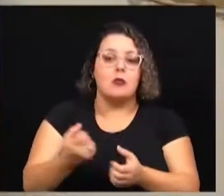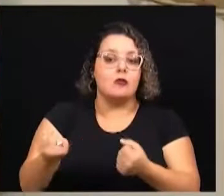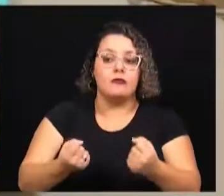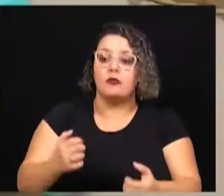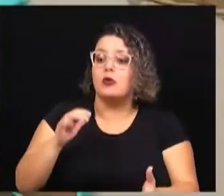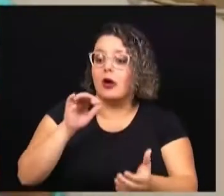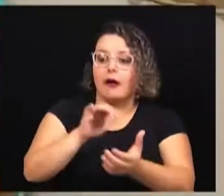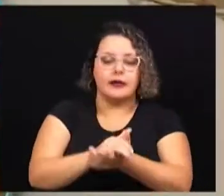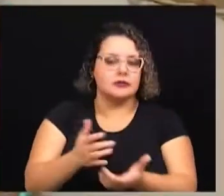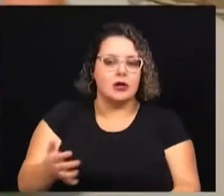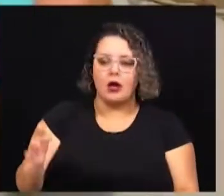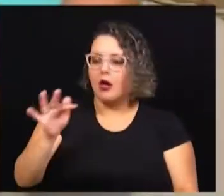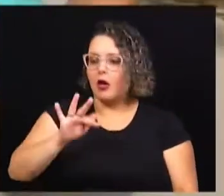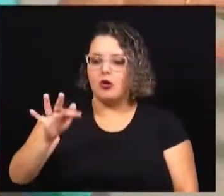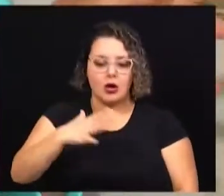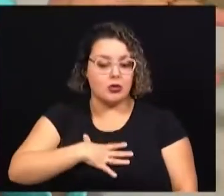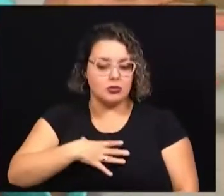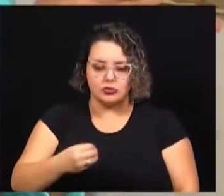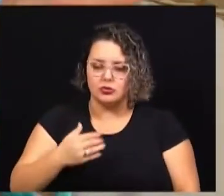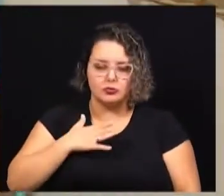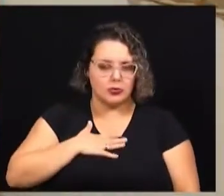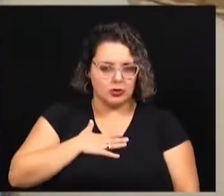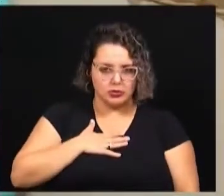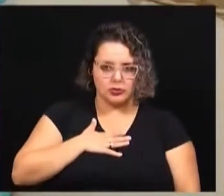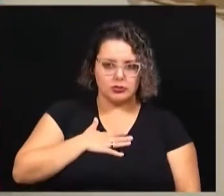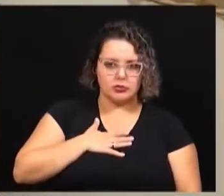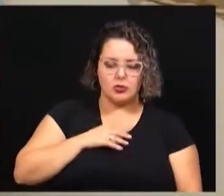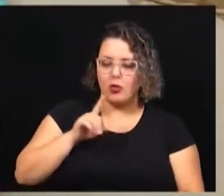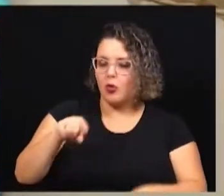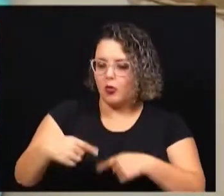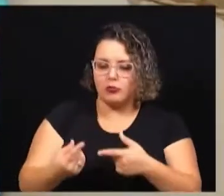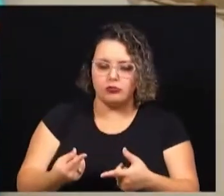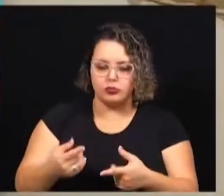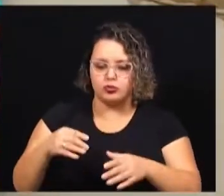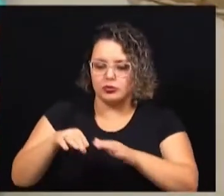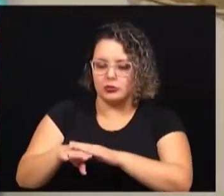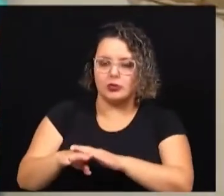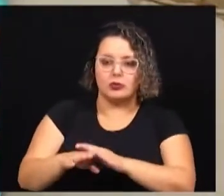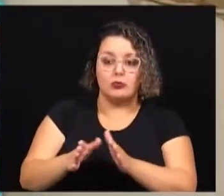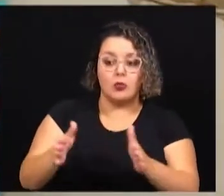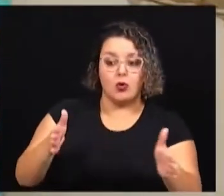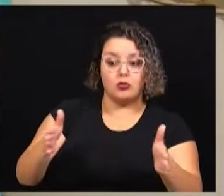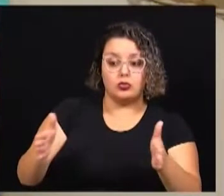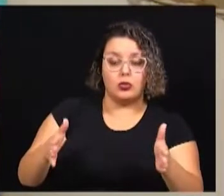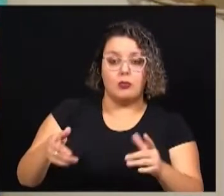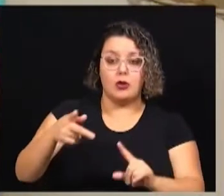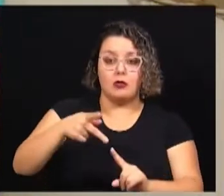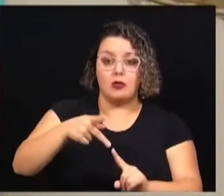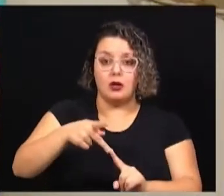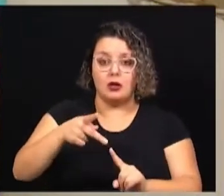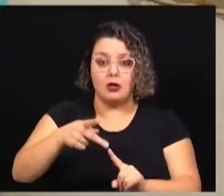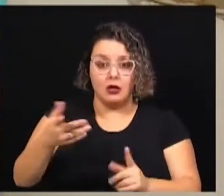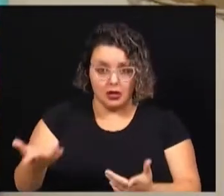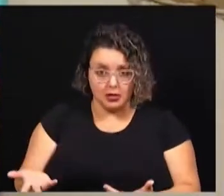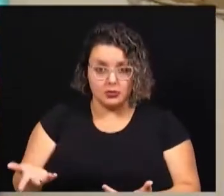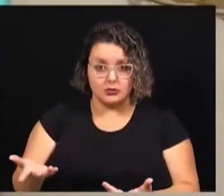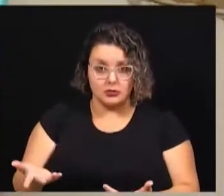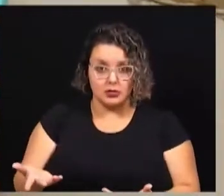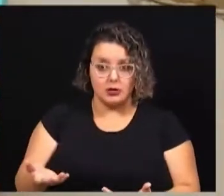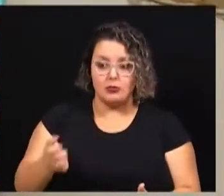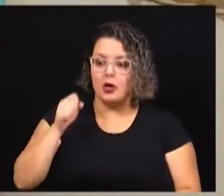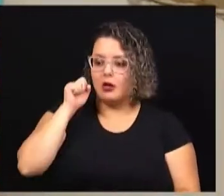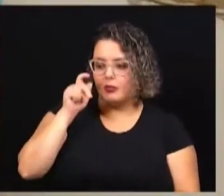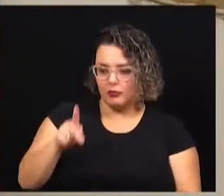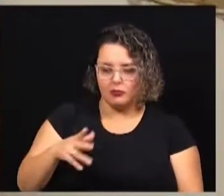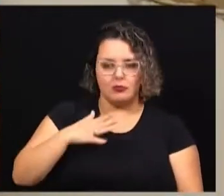vou casar, a faculdade dos meus filhos. Outra caixinha, longo prazo, previdência. Então, para